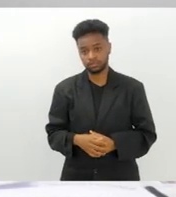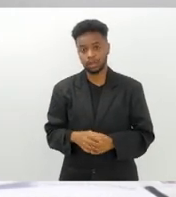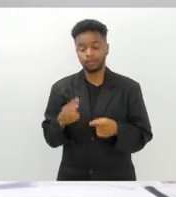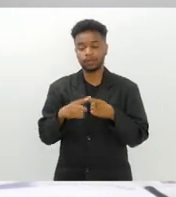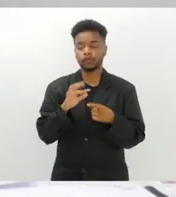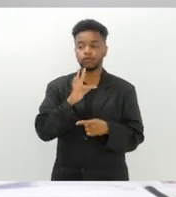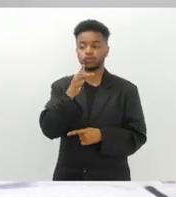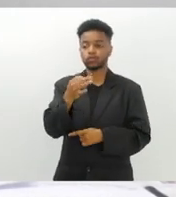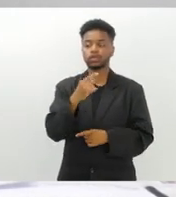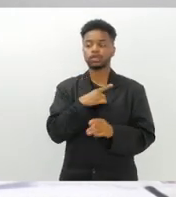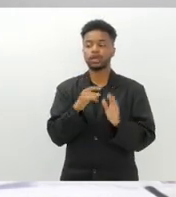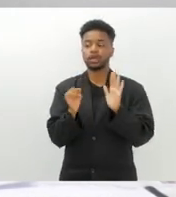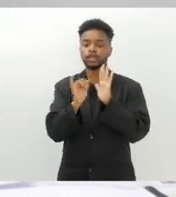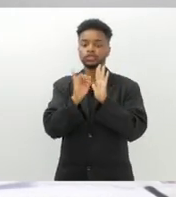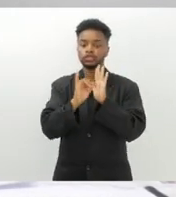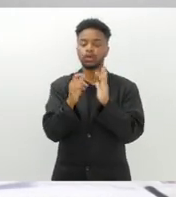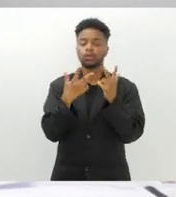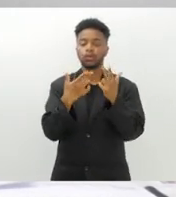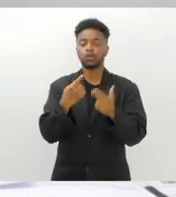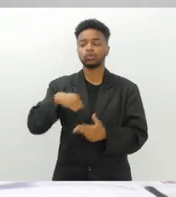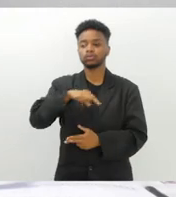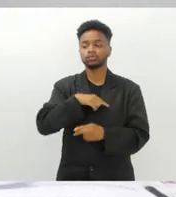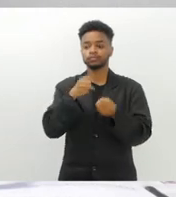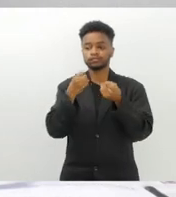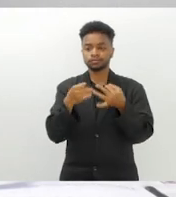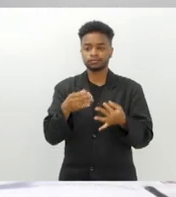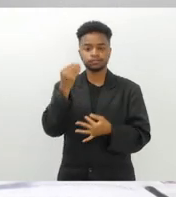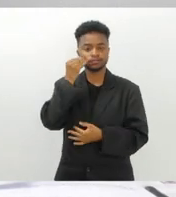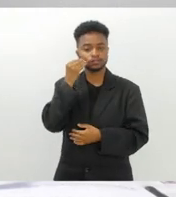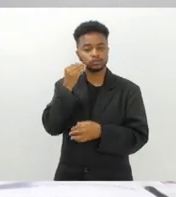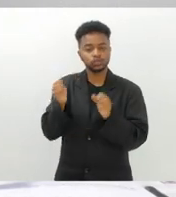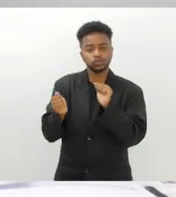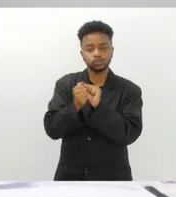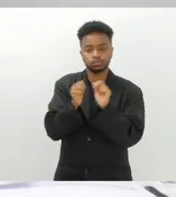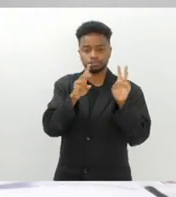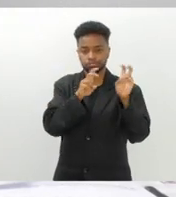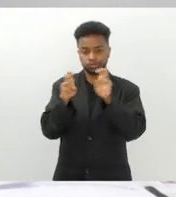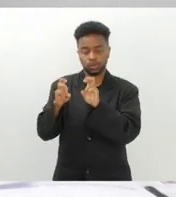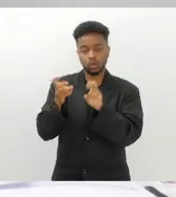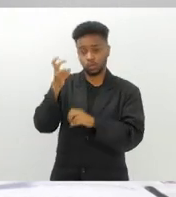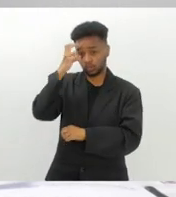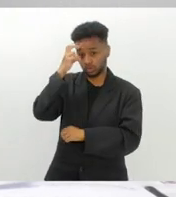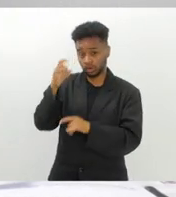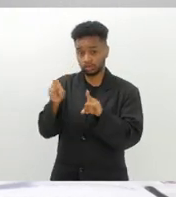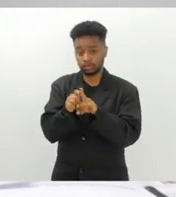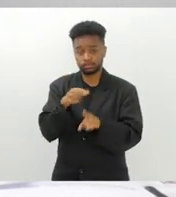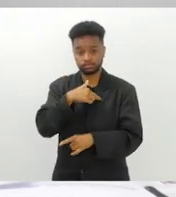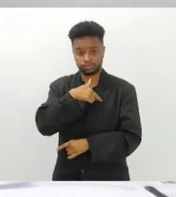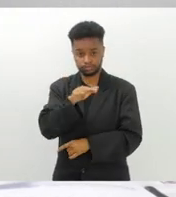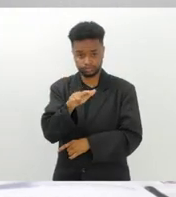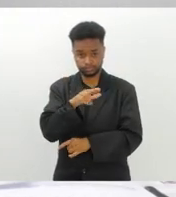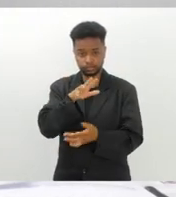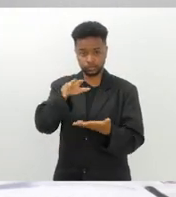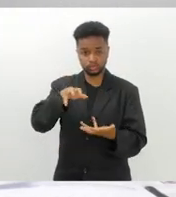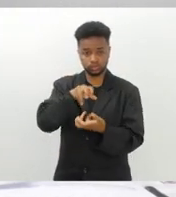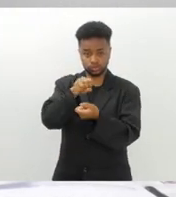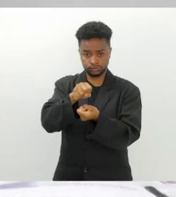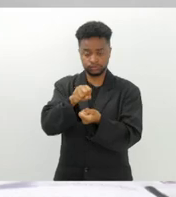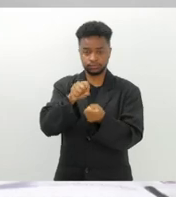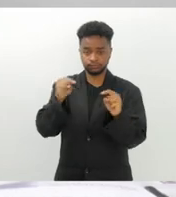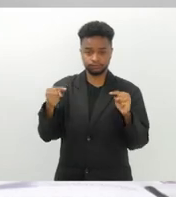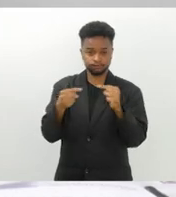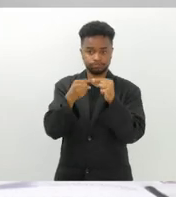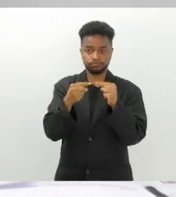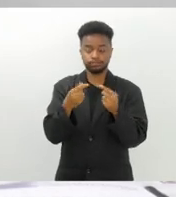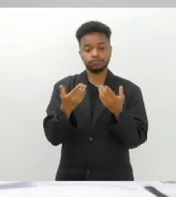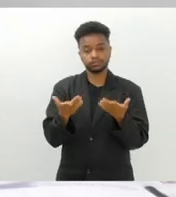editais que a gente falava antes, para juntar a questão cultural com a questão da religiosidade, sustentabilidade para a religião,